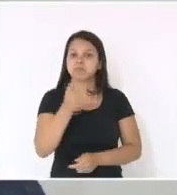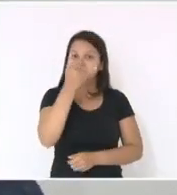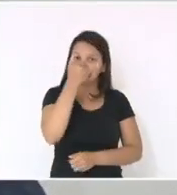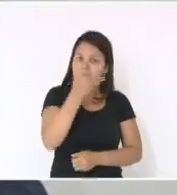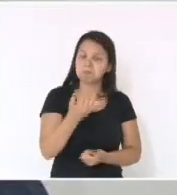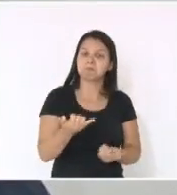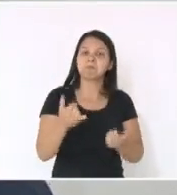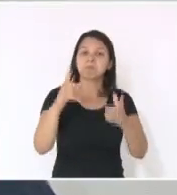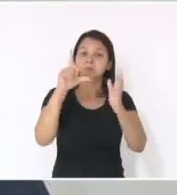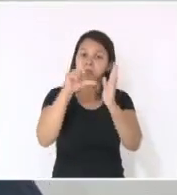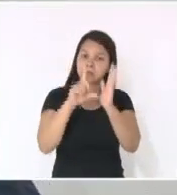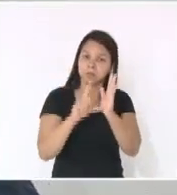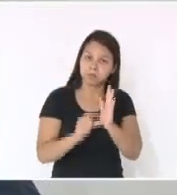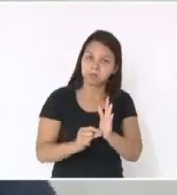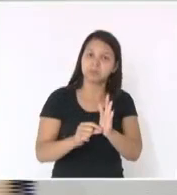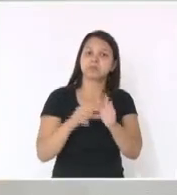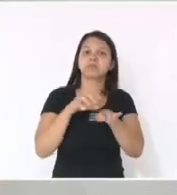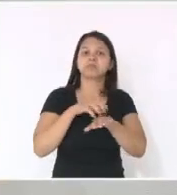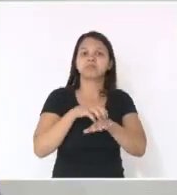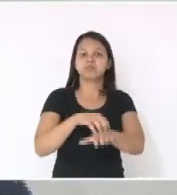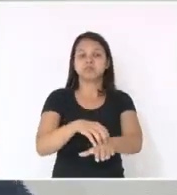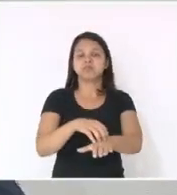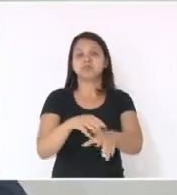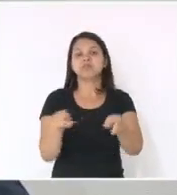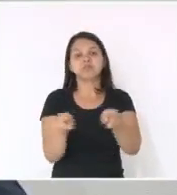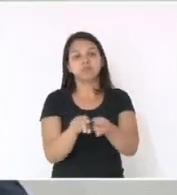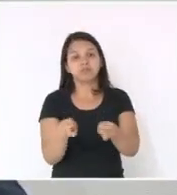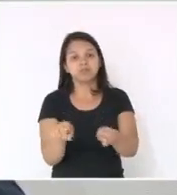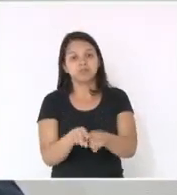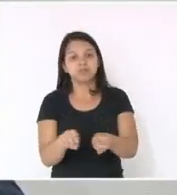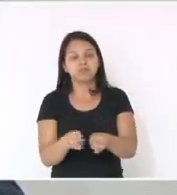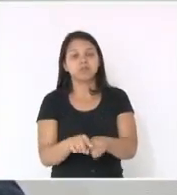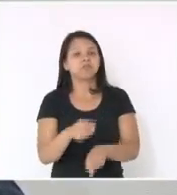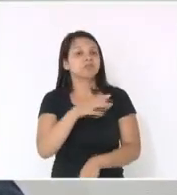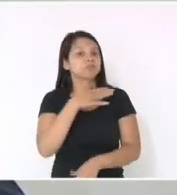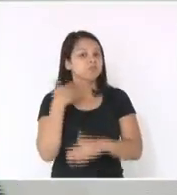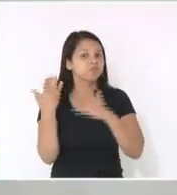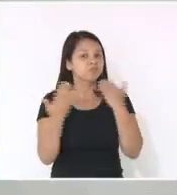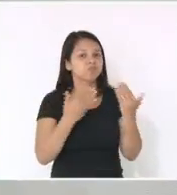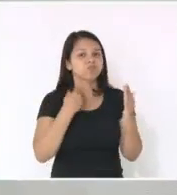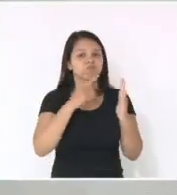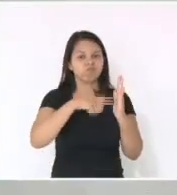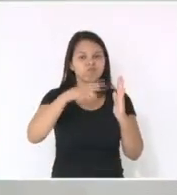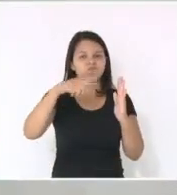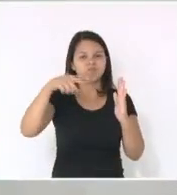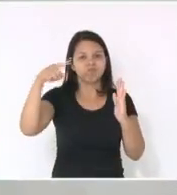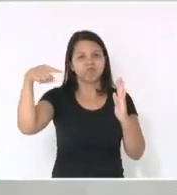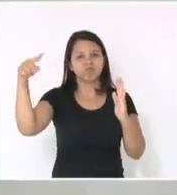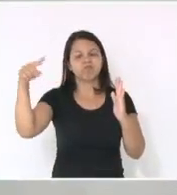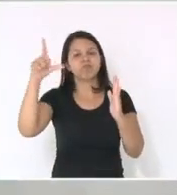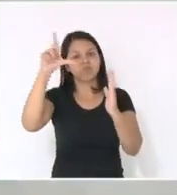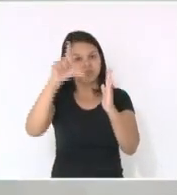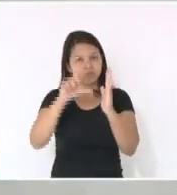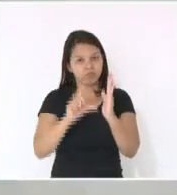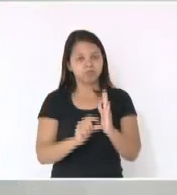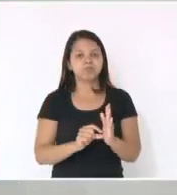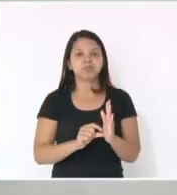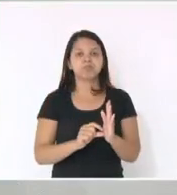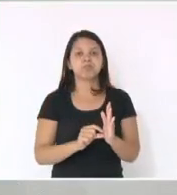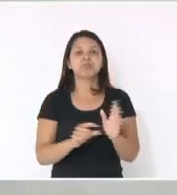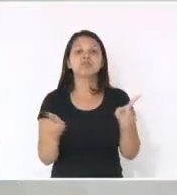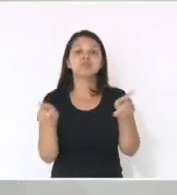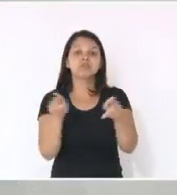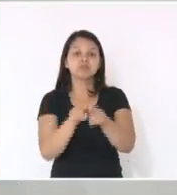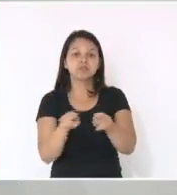de acidentes de trânsito e do número de mortes que acontece, e também relacionado ao